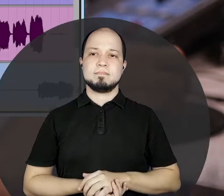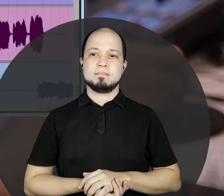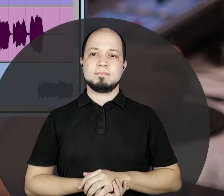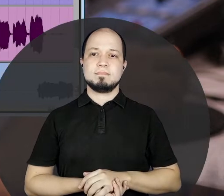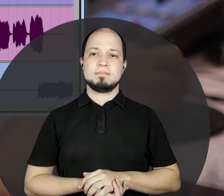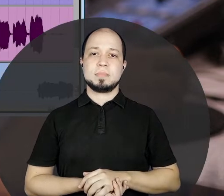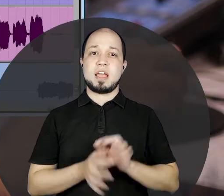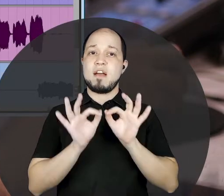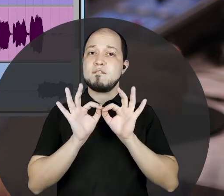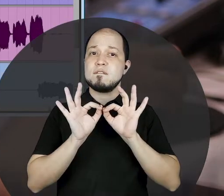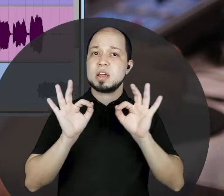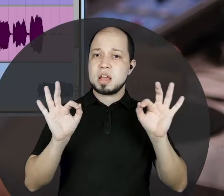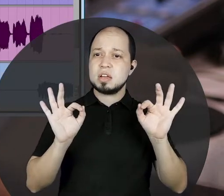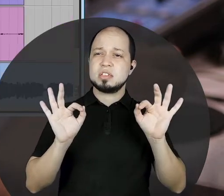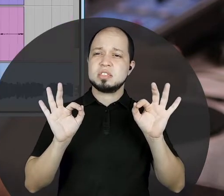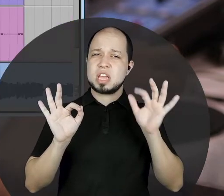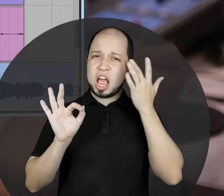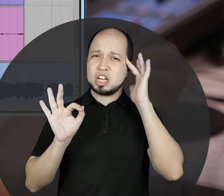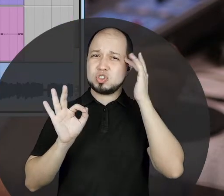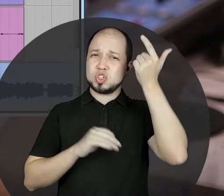Frasezinha, aqui eu acho que é a mesma coisa.